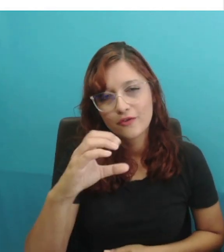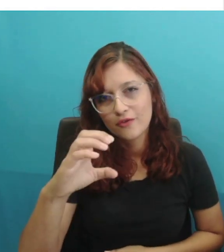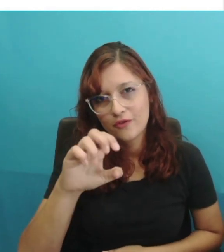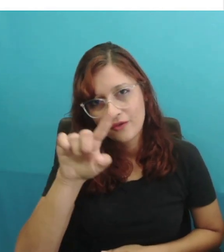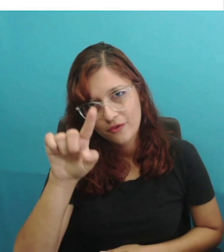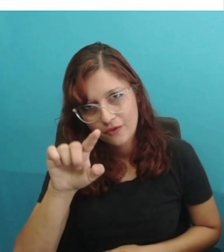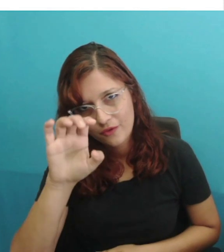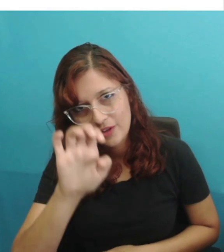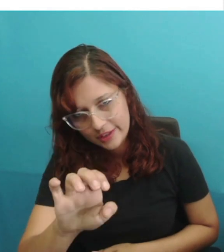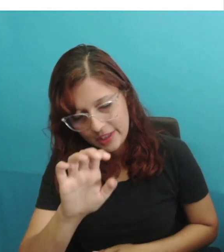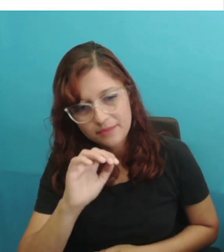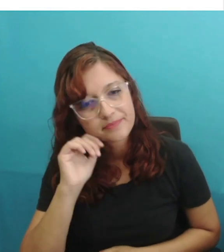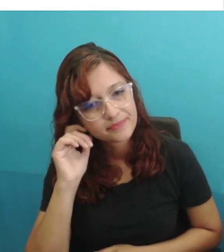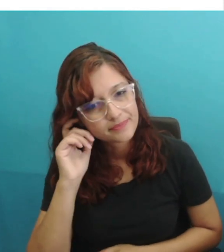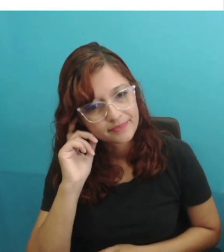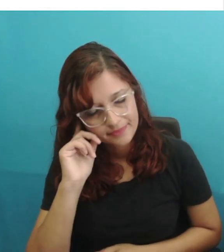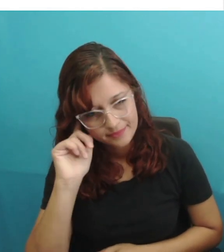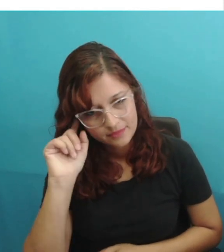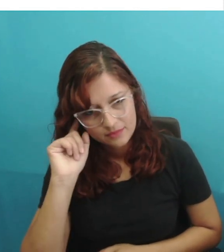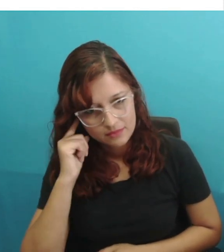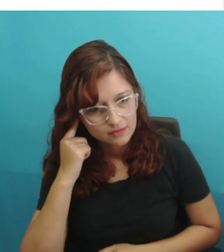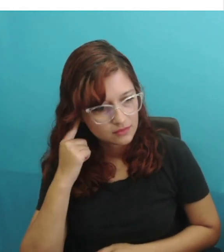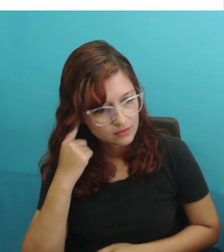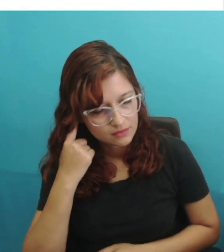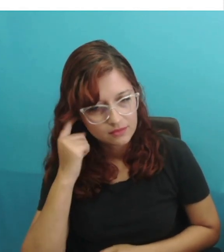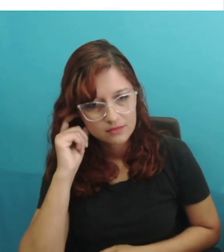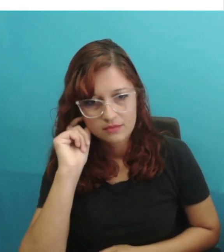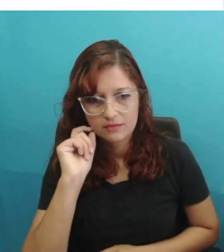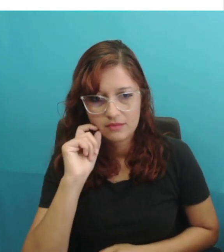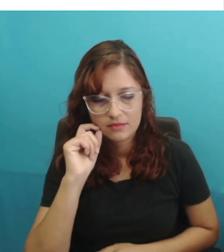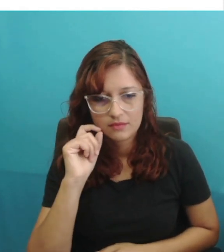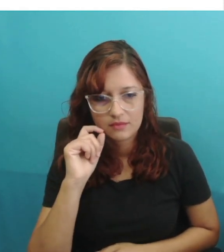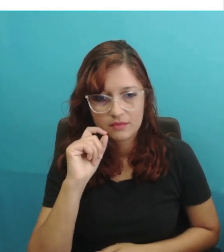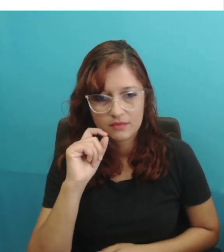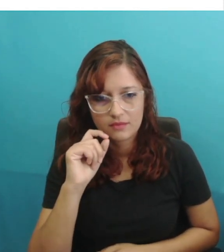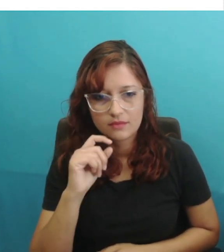pronome tu. Usa mais você.